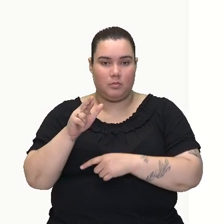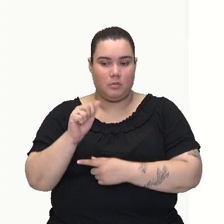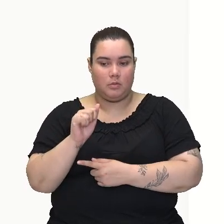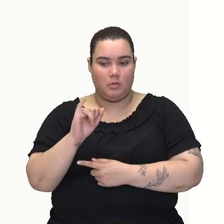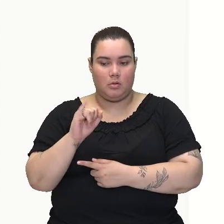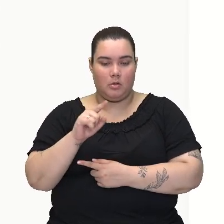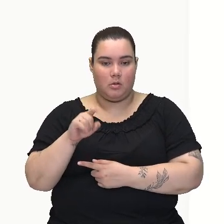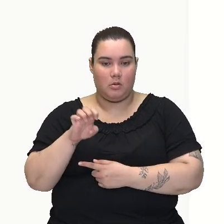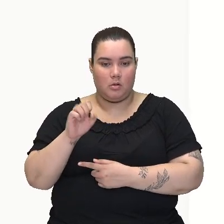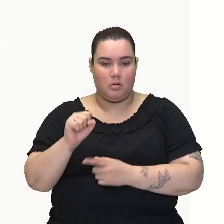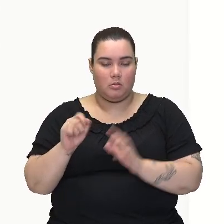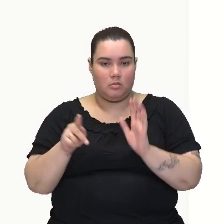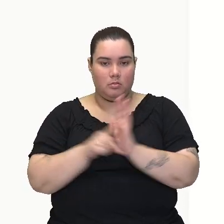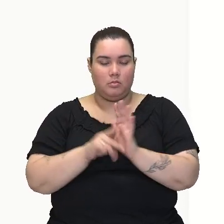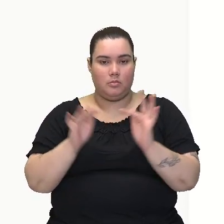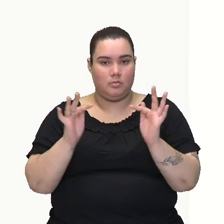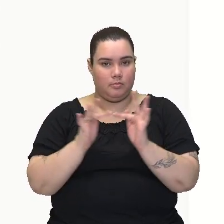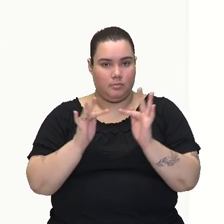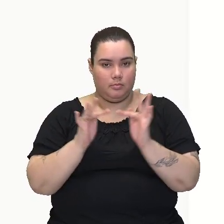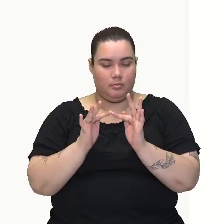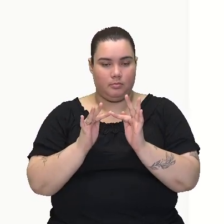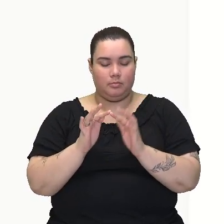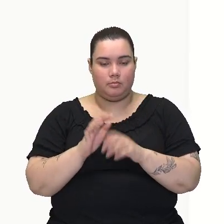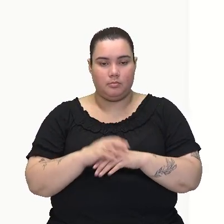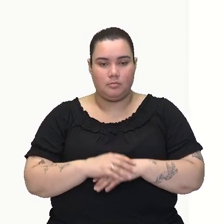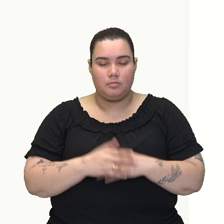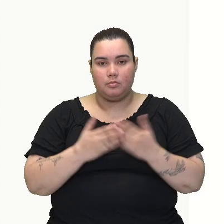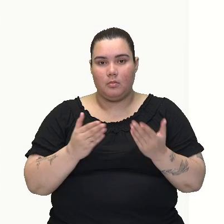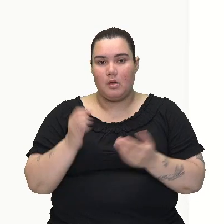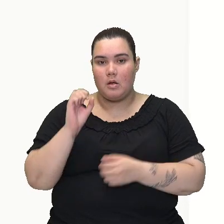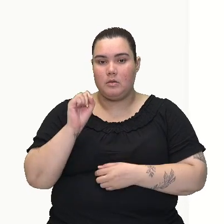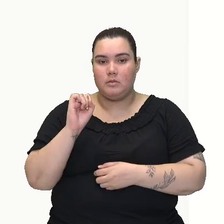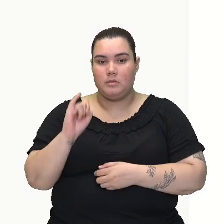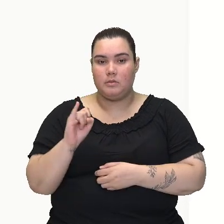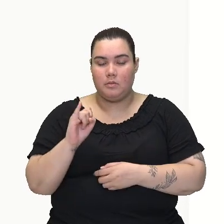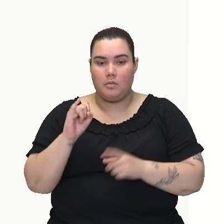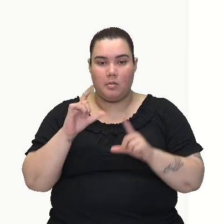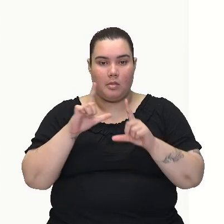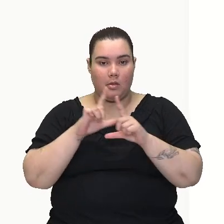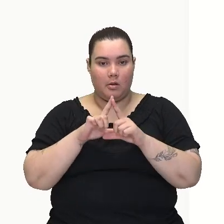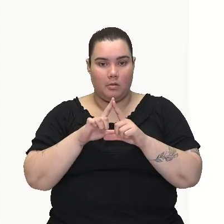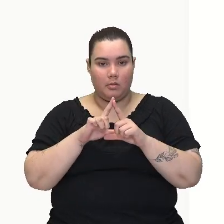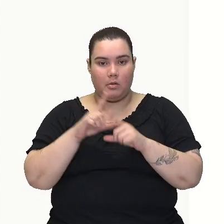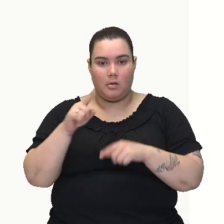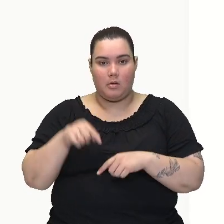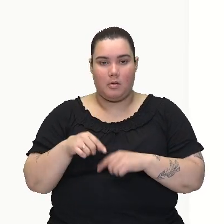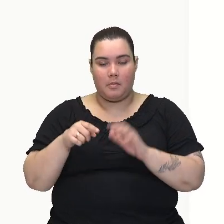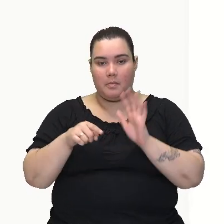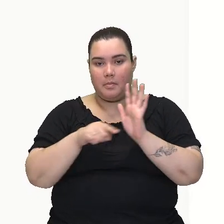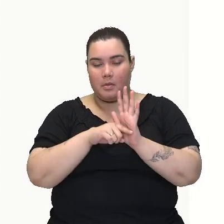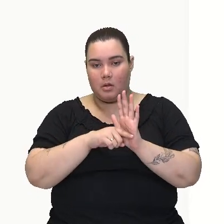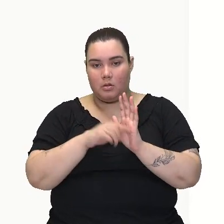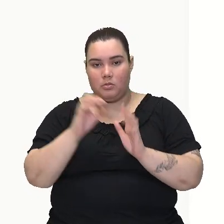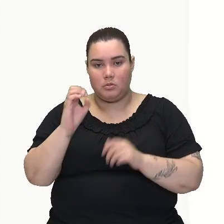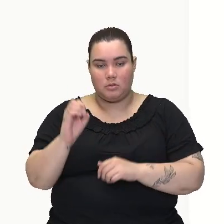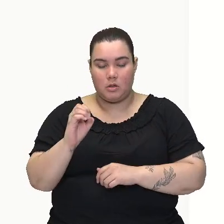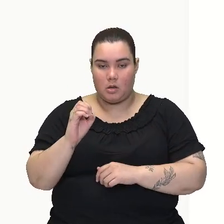da função. Ora, se o delta é um valor menor do que